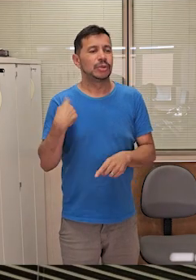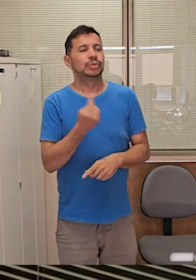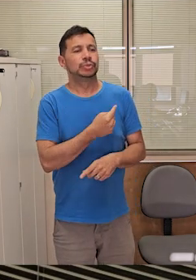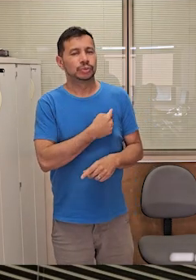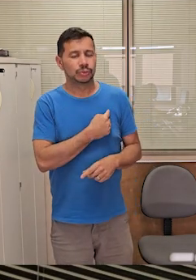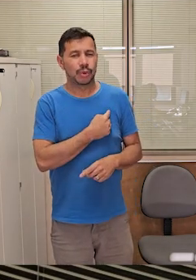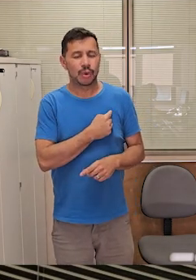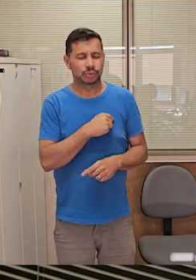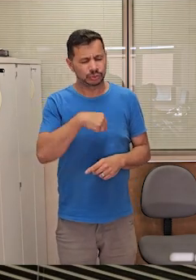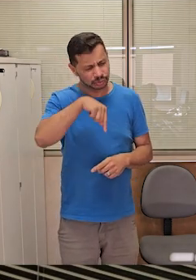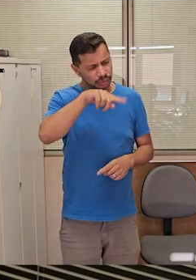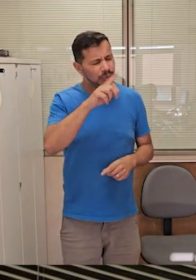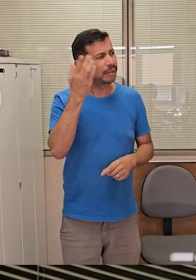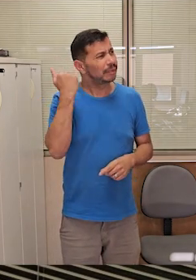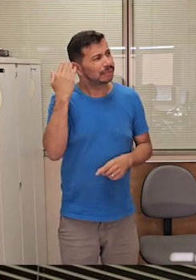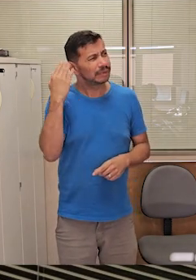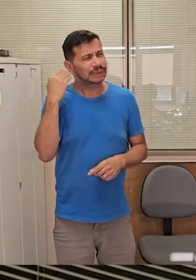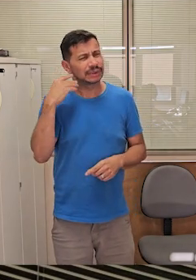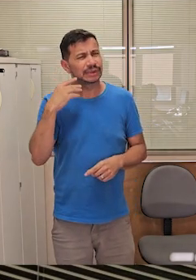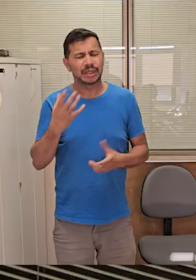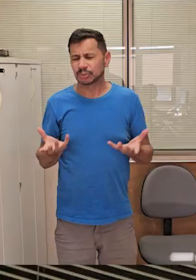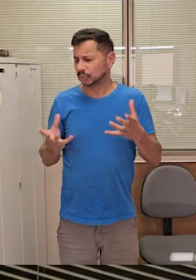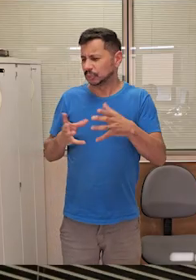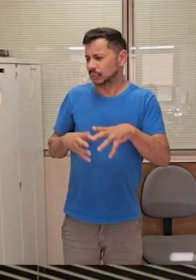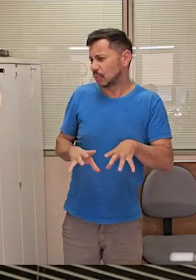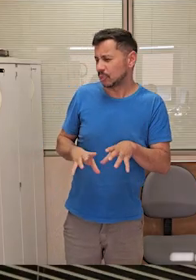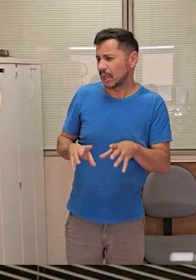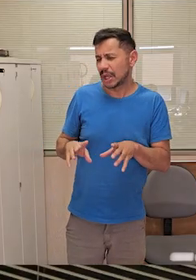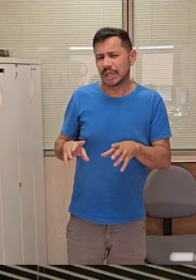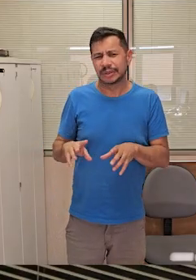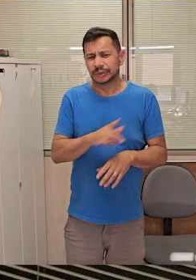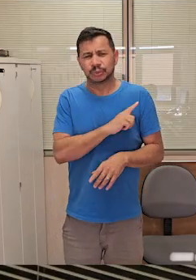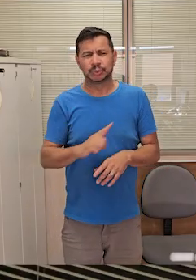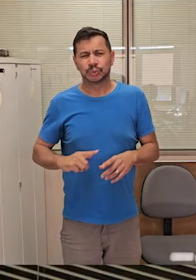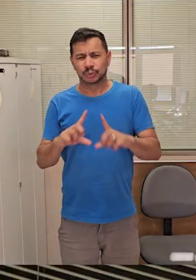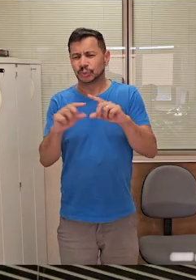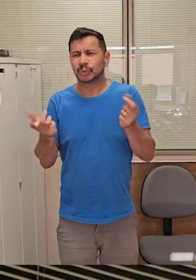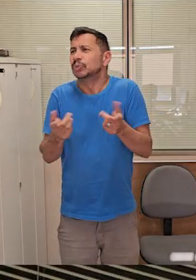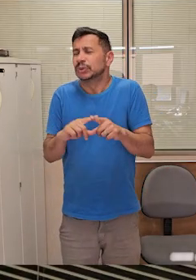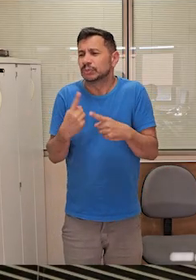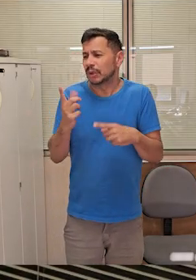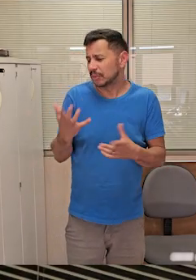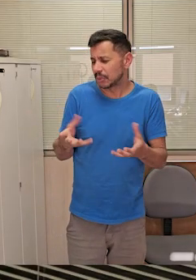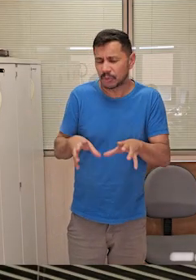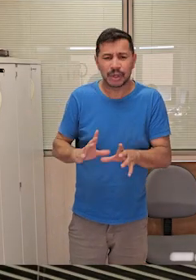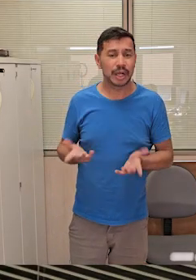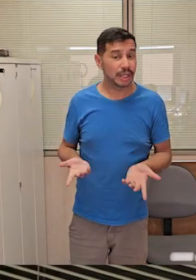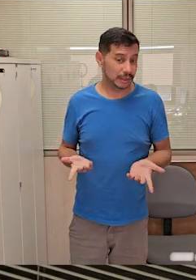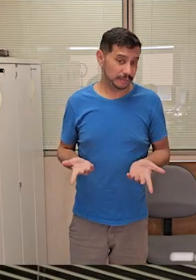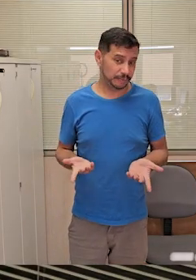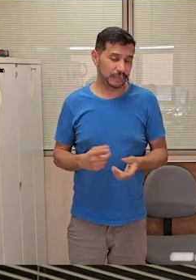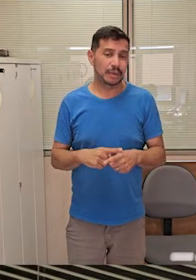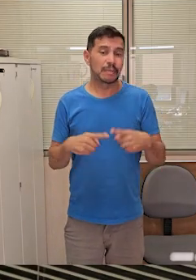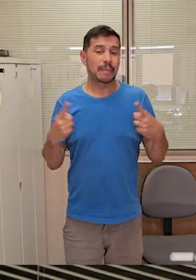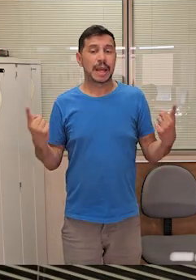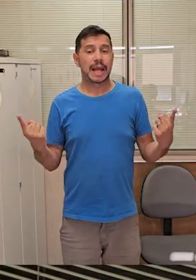nosso mandato sindical era contra a influência de partidos políticos ou qualquer ideologia dentro do sindicato. A